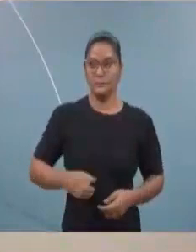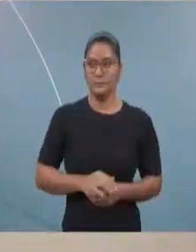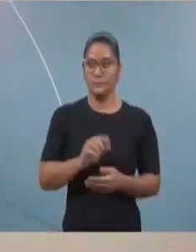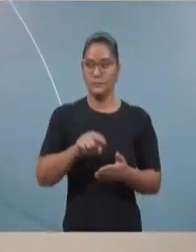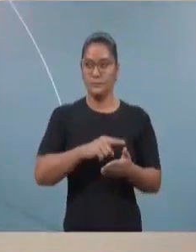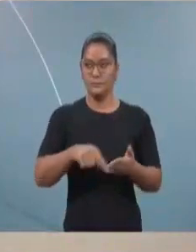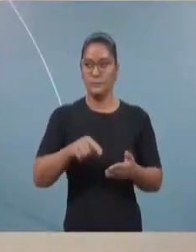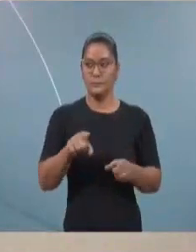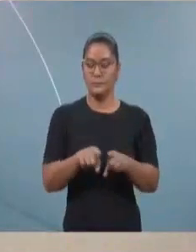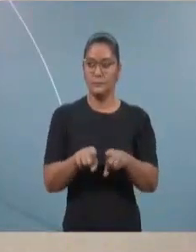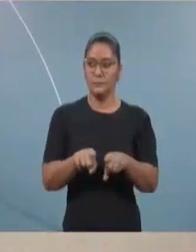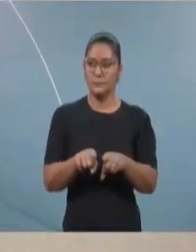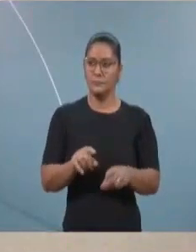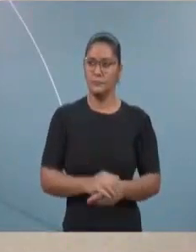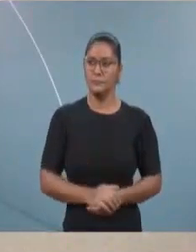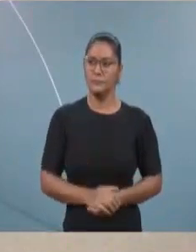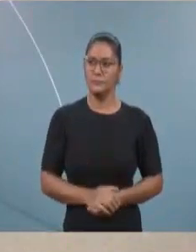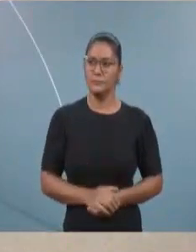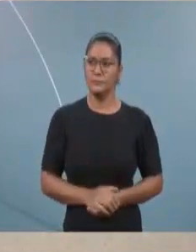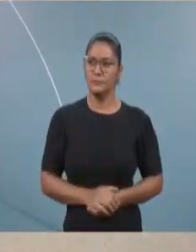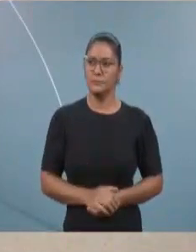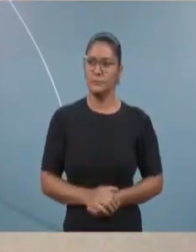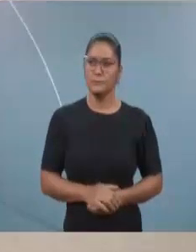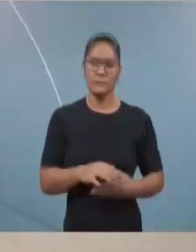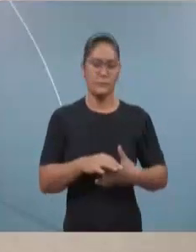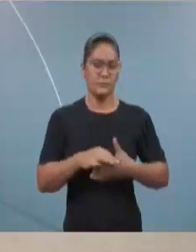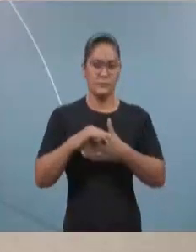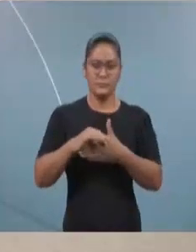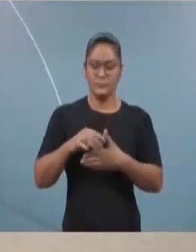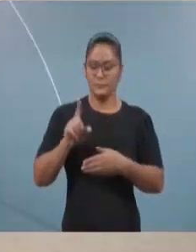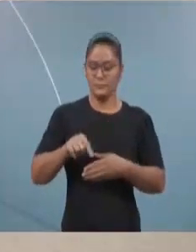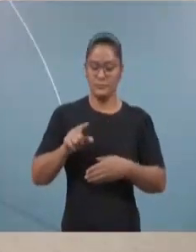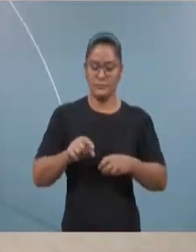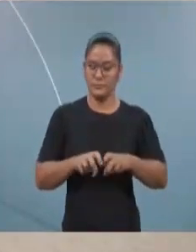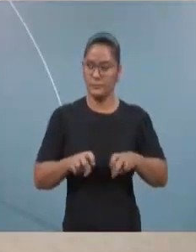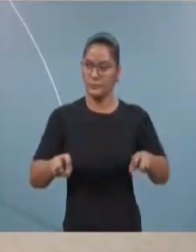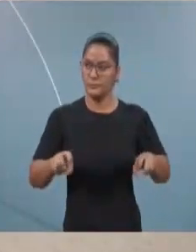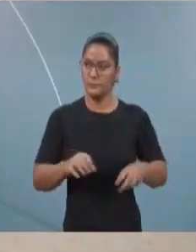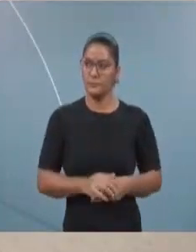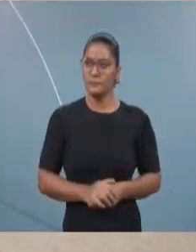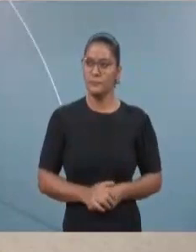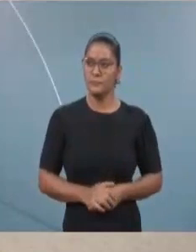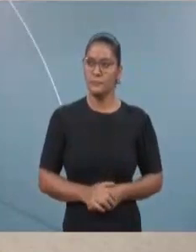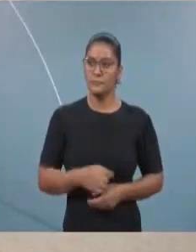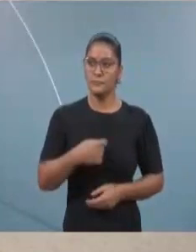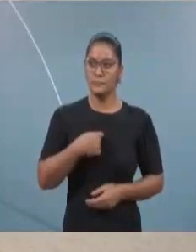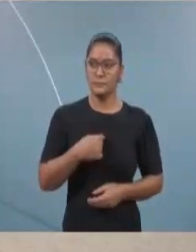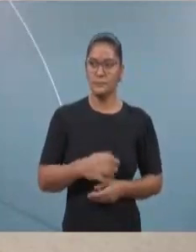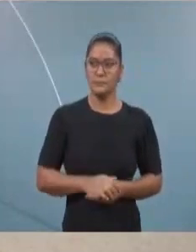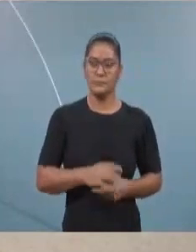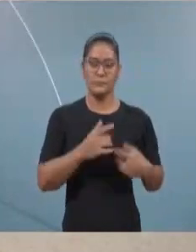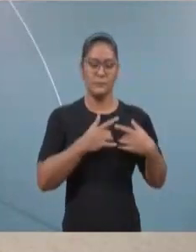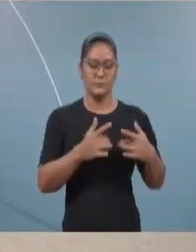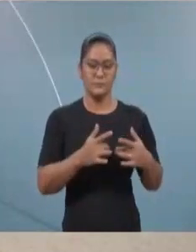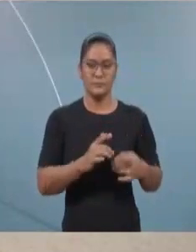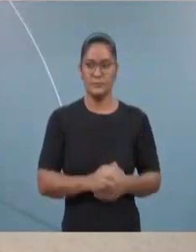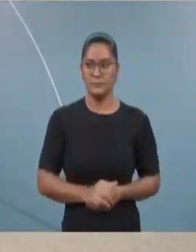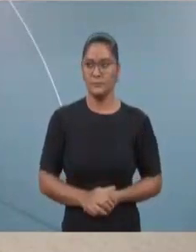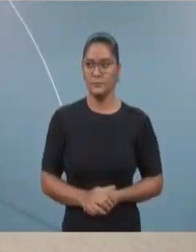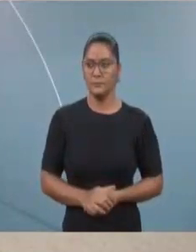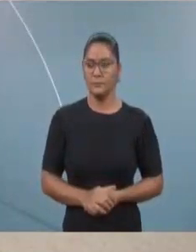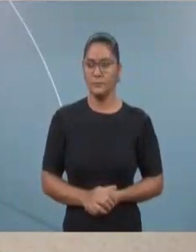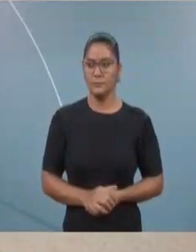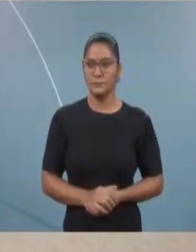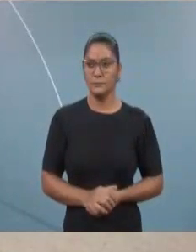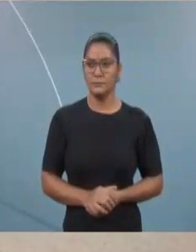obstrução também não é indicação de líder nem de bancada é uma questão minha Solid mas vossa excelência se pronunciou ainda